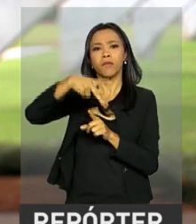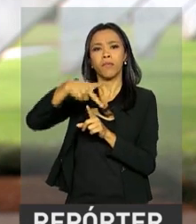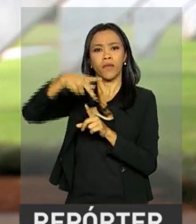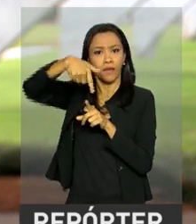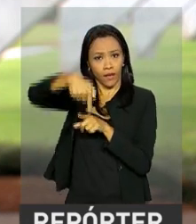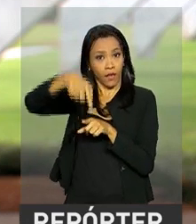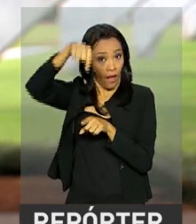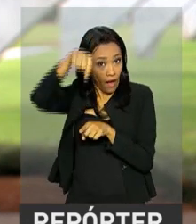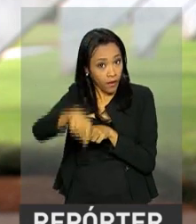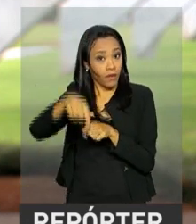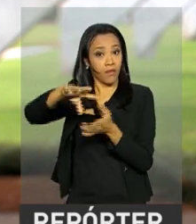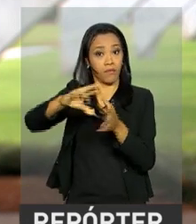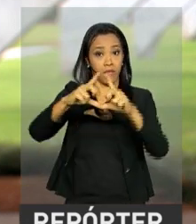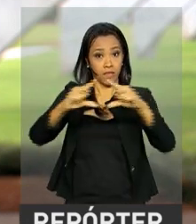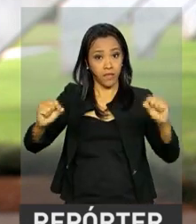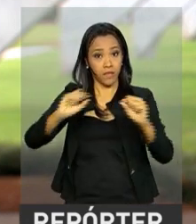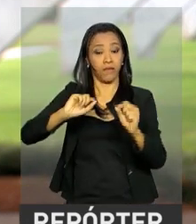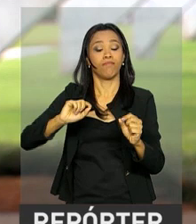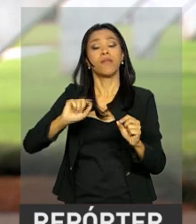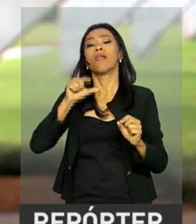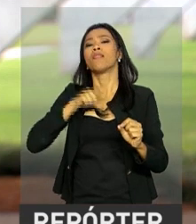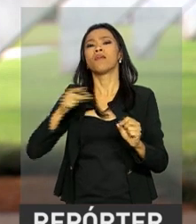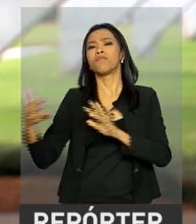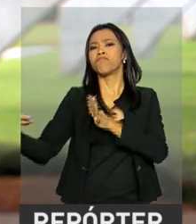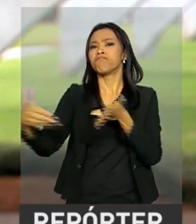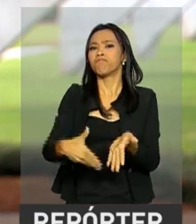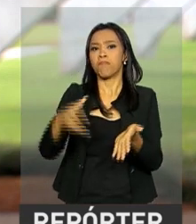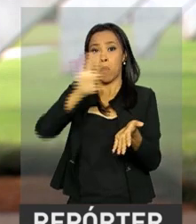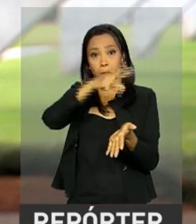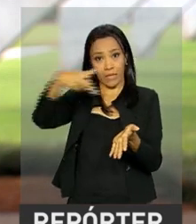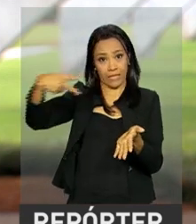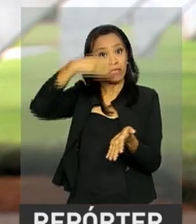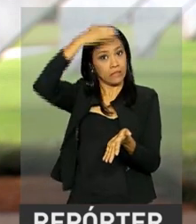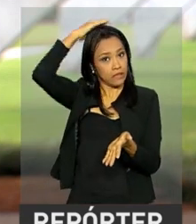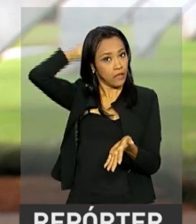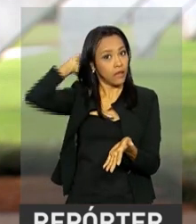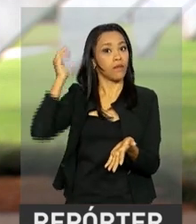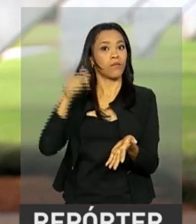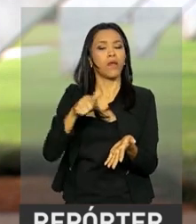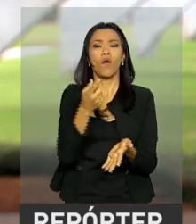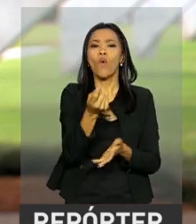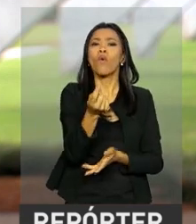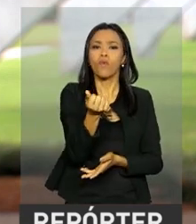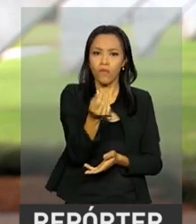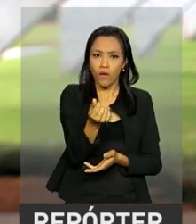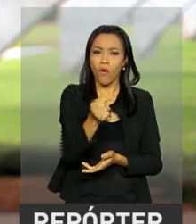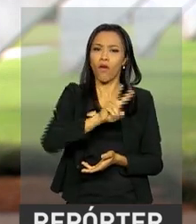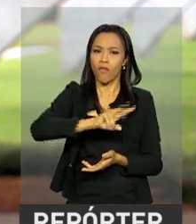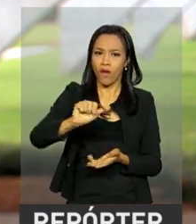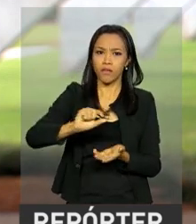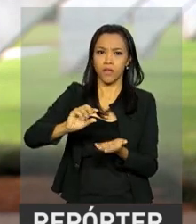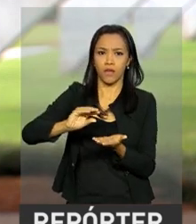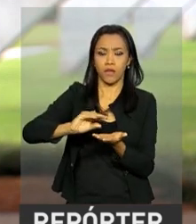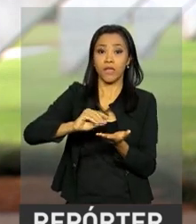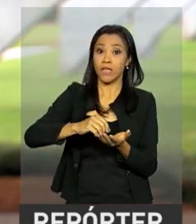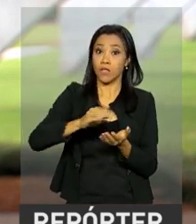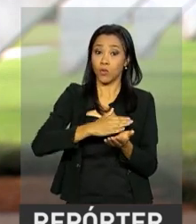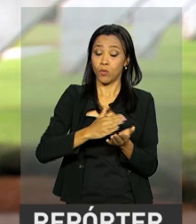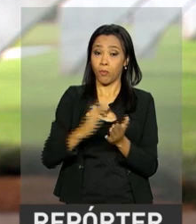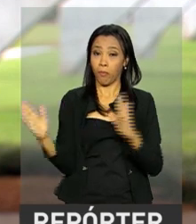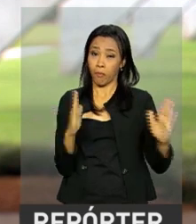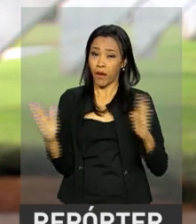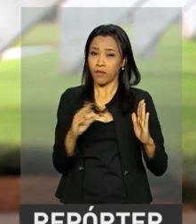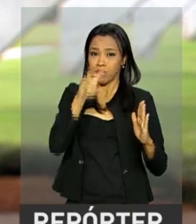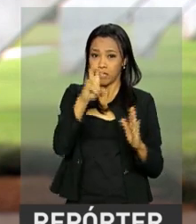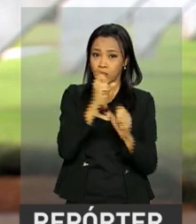aqui em Brasília. A reunião teve a participação do presidente Michel Temer. O valor será distribuído ao longo de 5 anos.